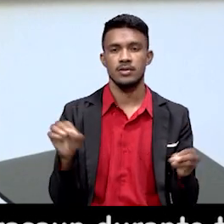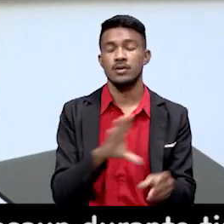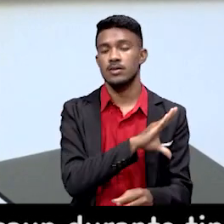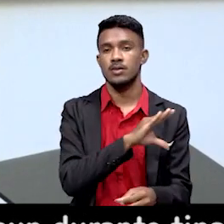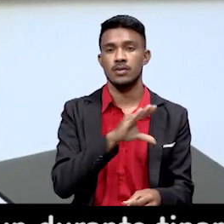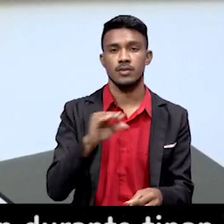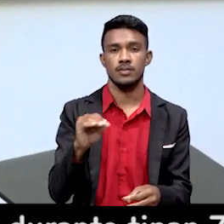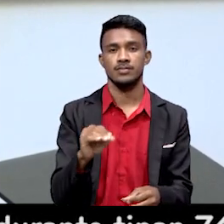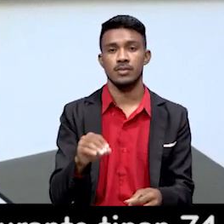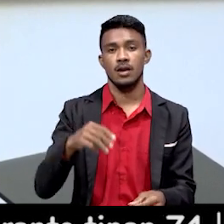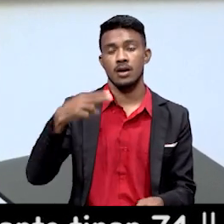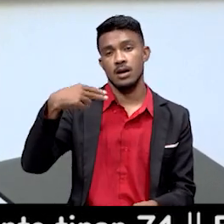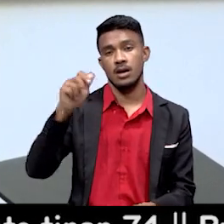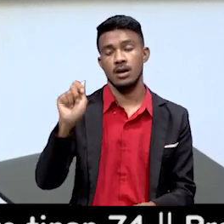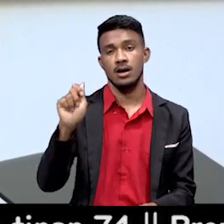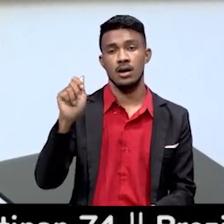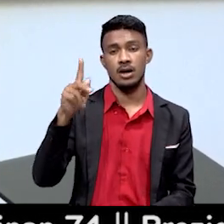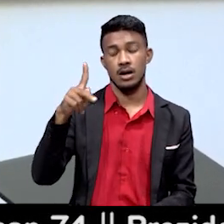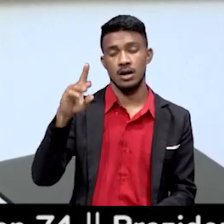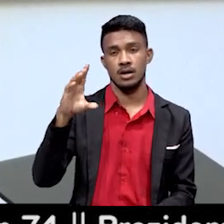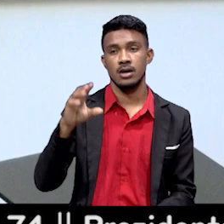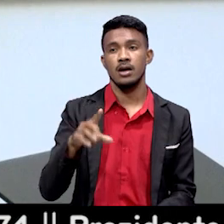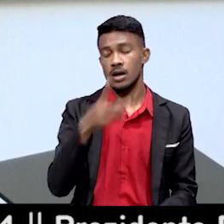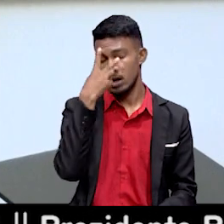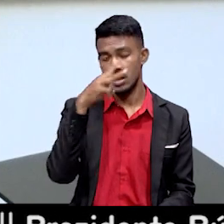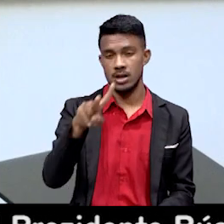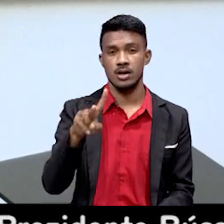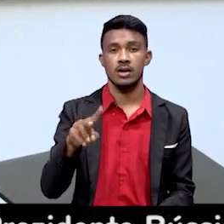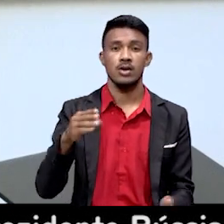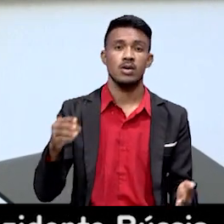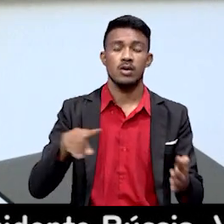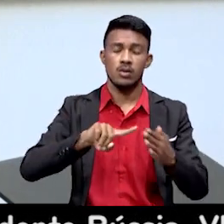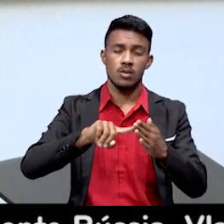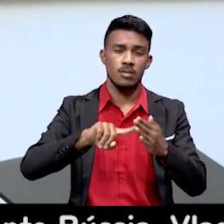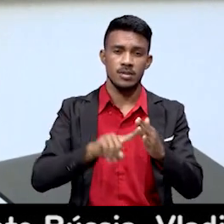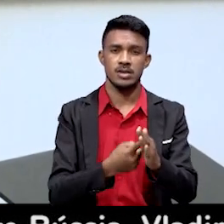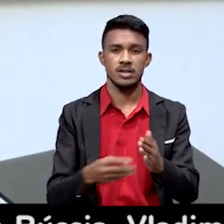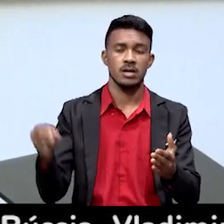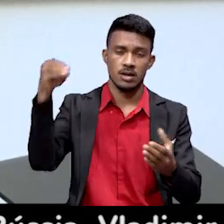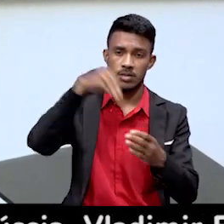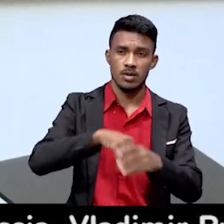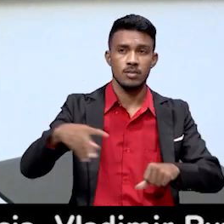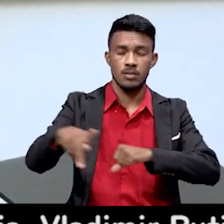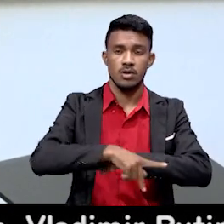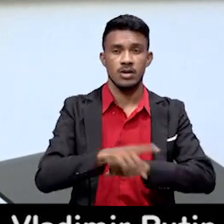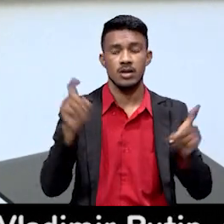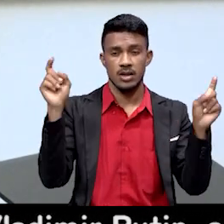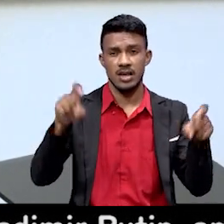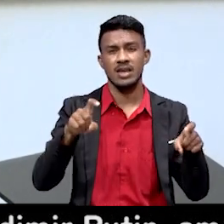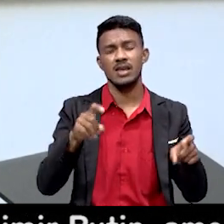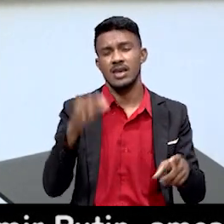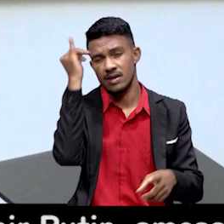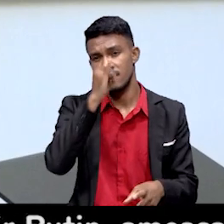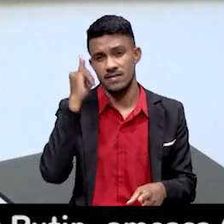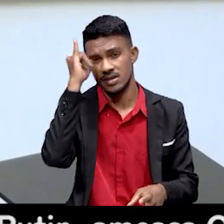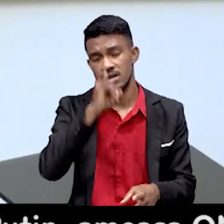se kak hare katak ne parte ida ne be mak komesa tamaona ya fraude politika itengki investiga lo